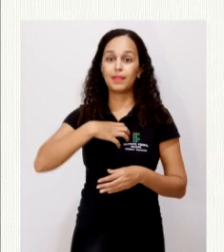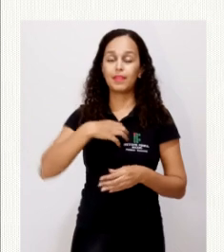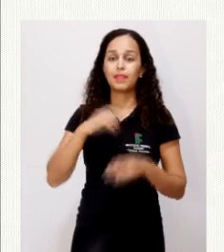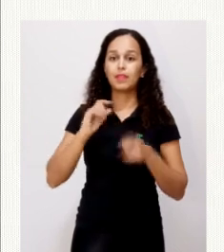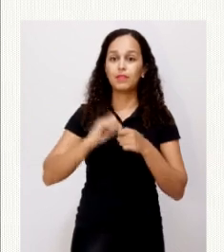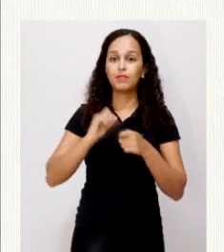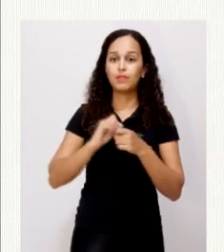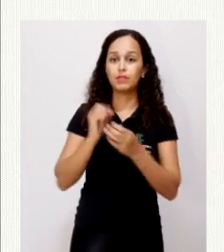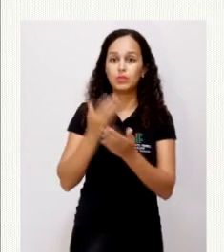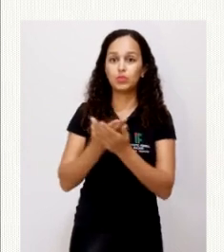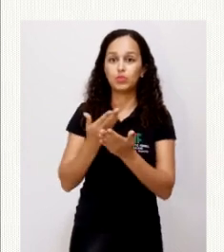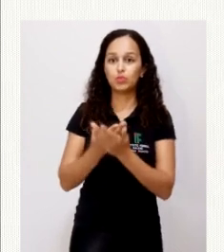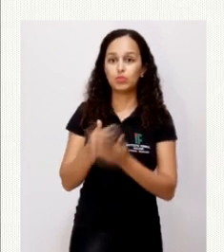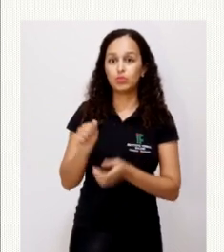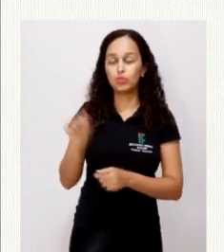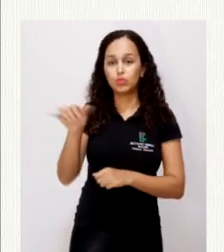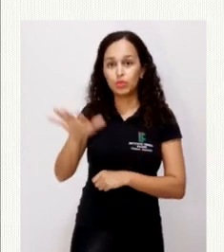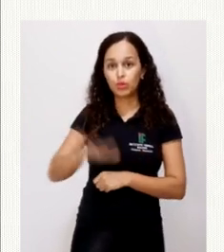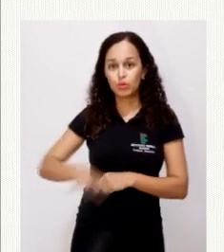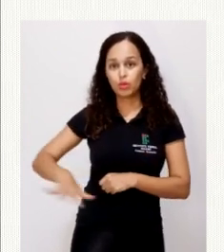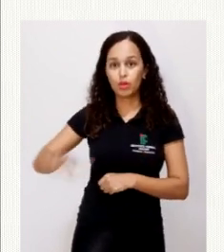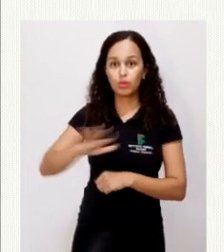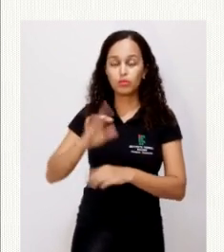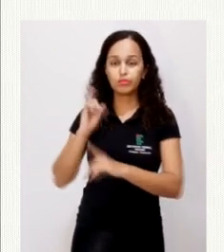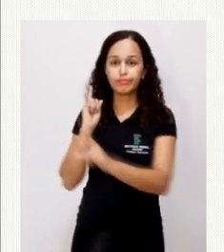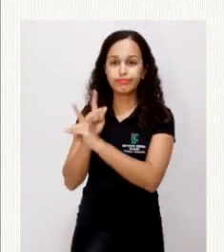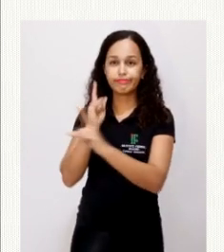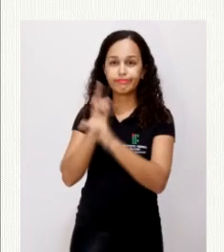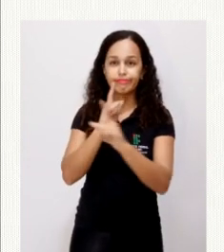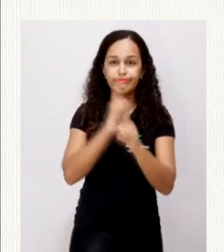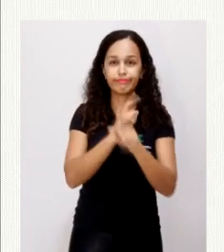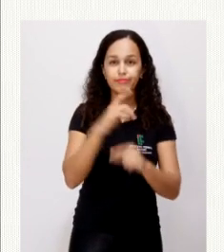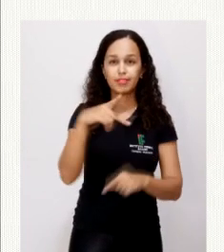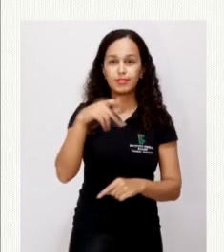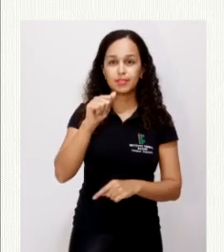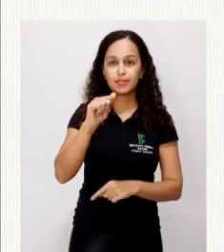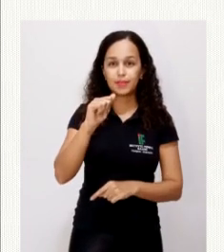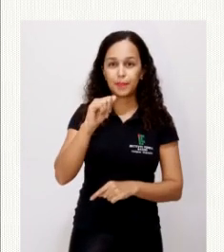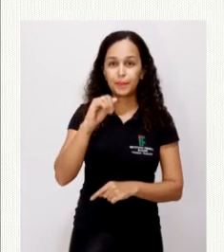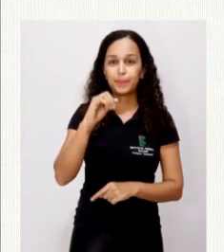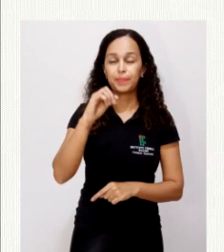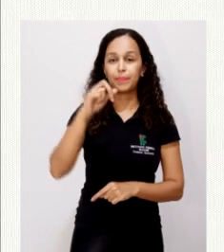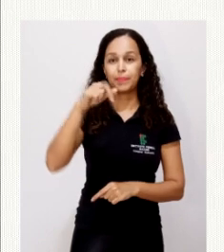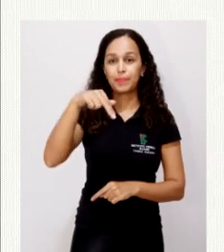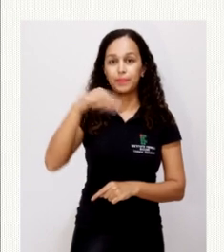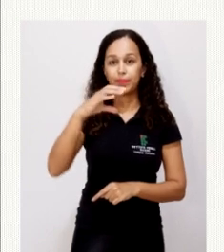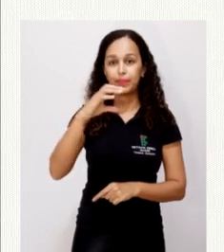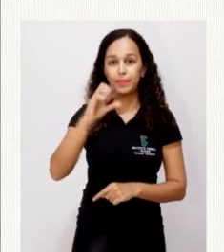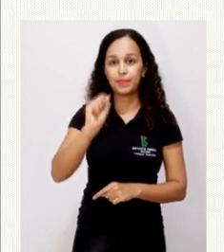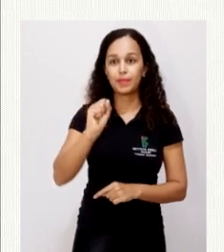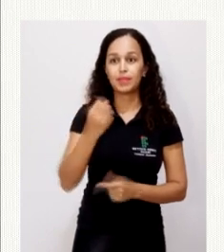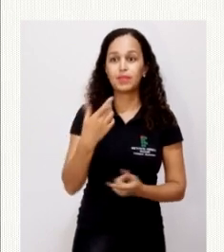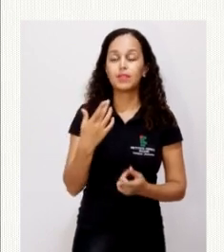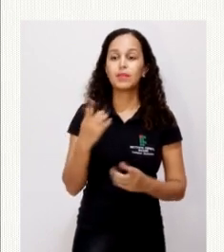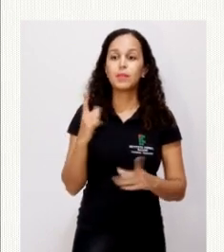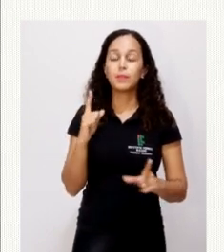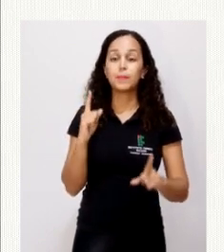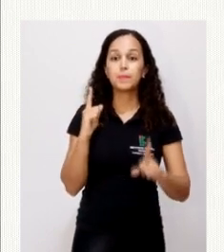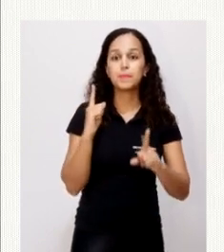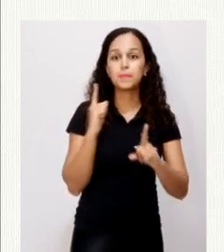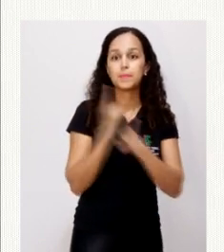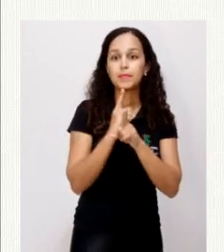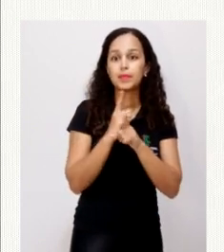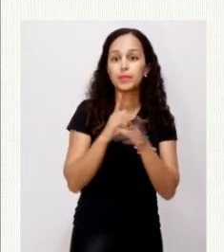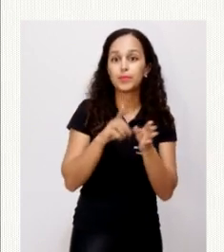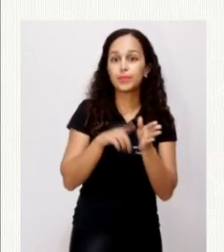loco exploratório para identificar essas diferentes espécies das punks. E para chegar ao diagnóstico